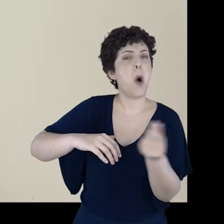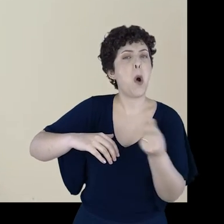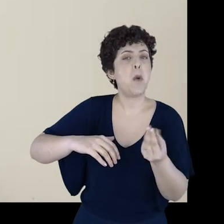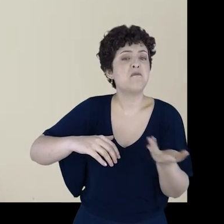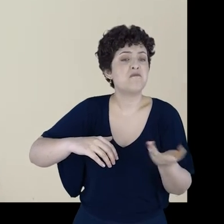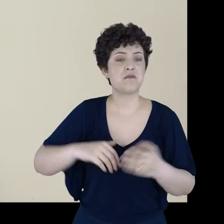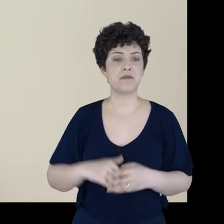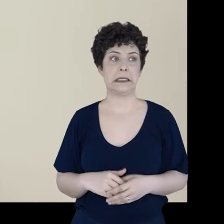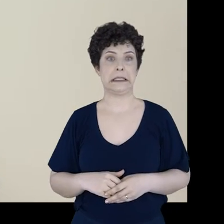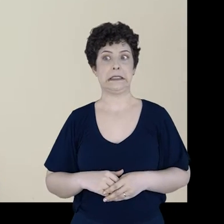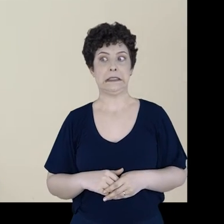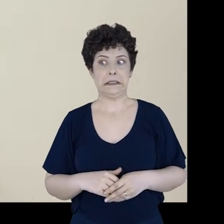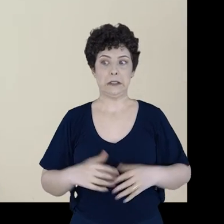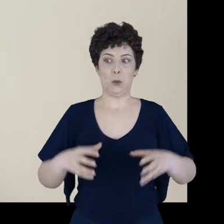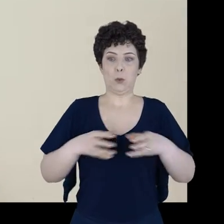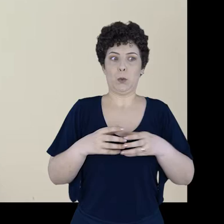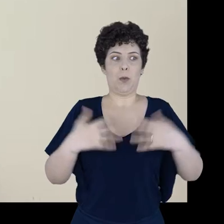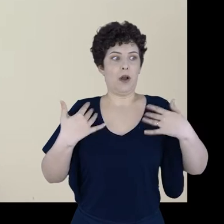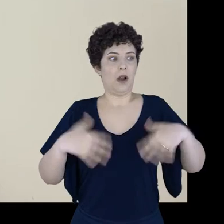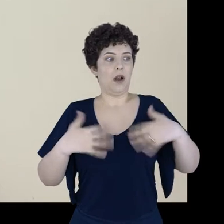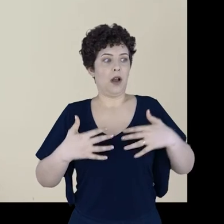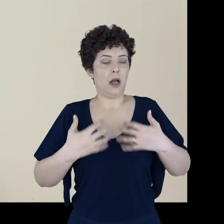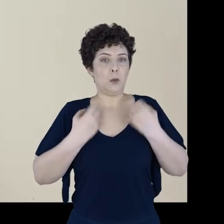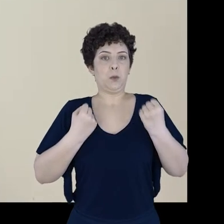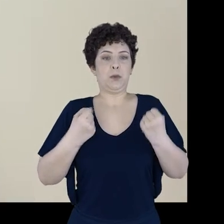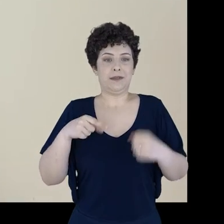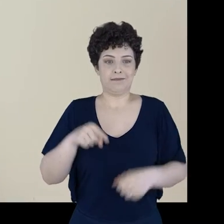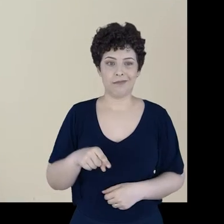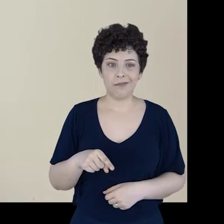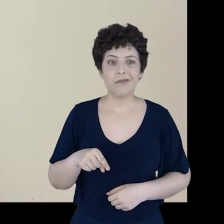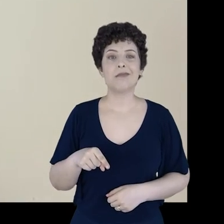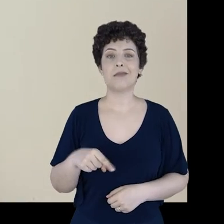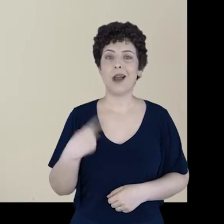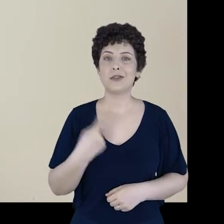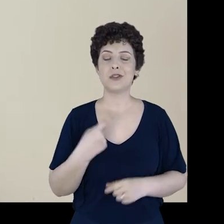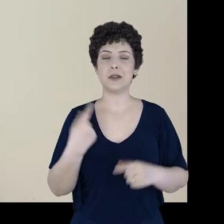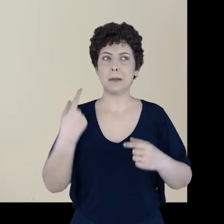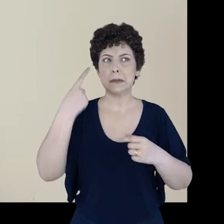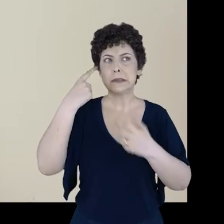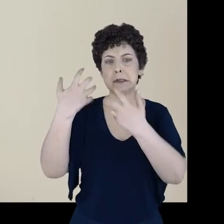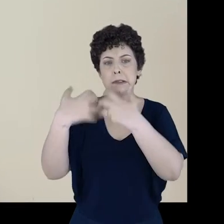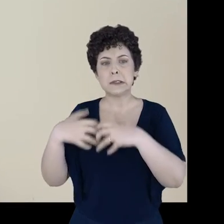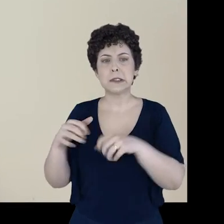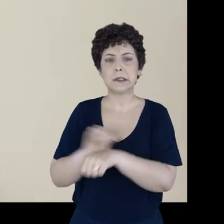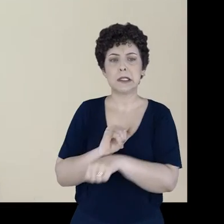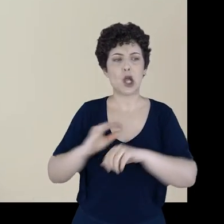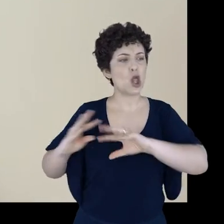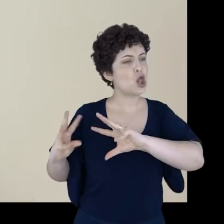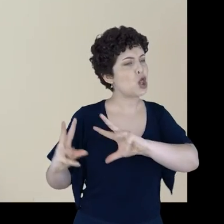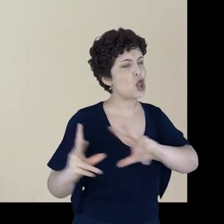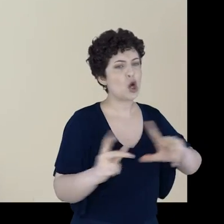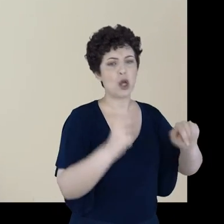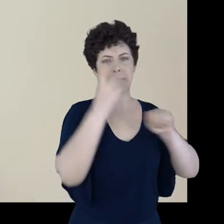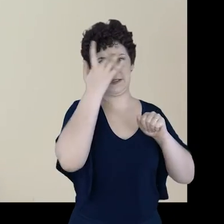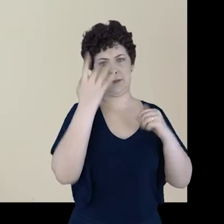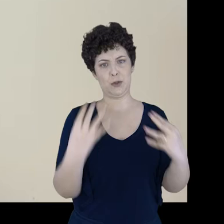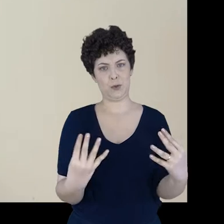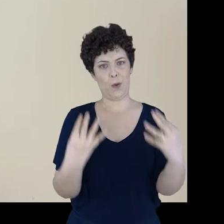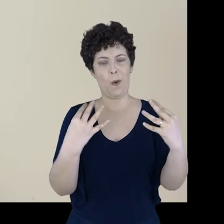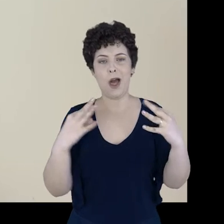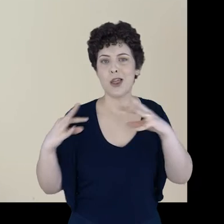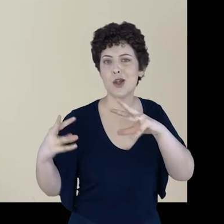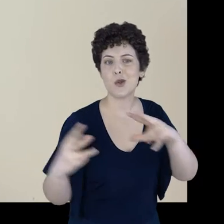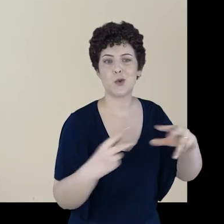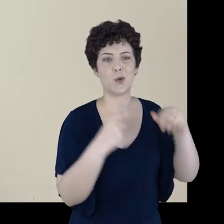é. E foi aí que todo o grupo ficou impactado. A gente tinha que fazer com que todas as pessoas que fossem